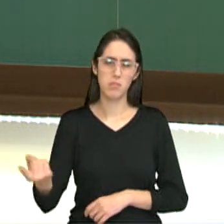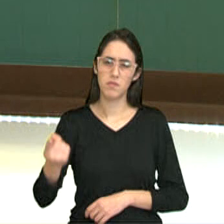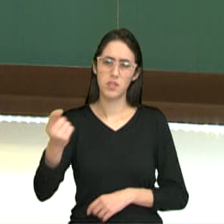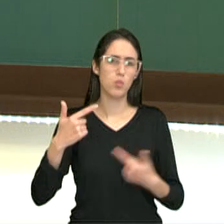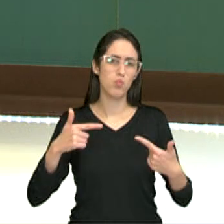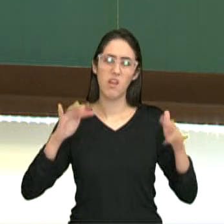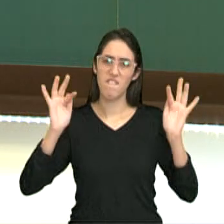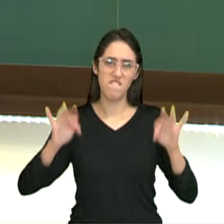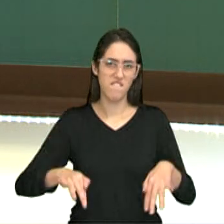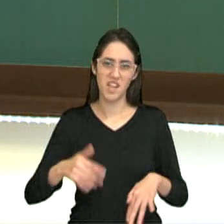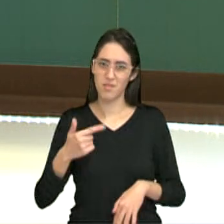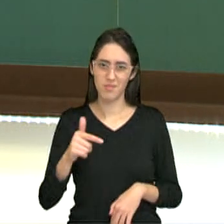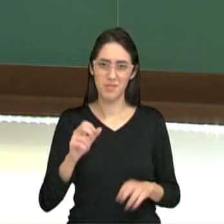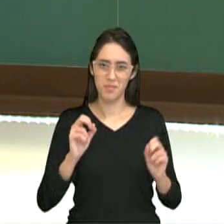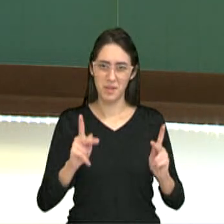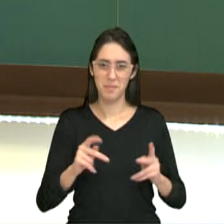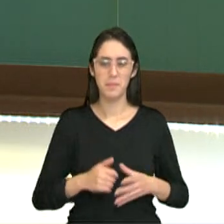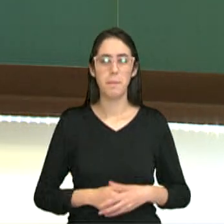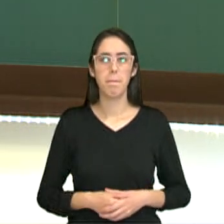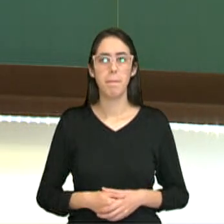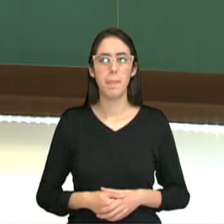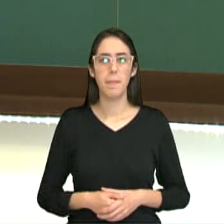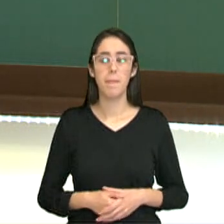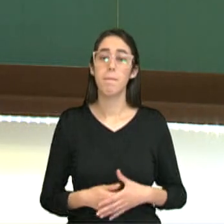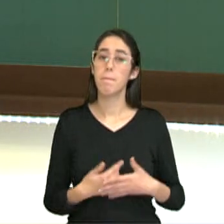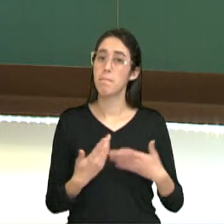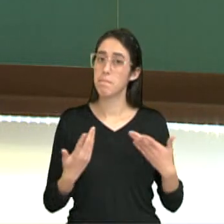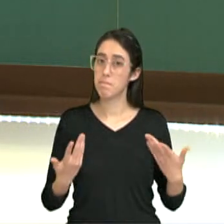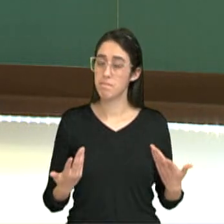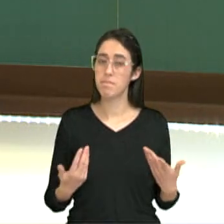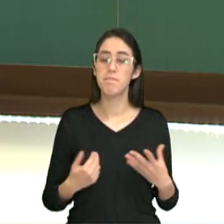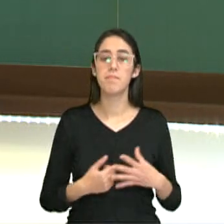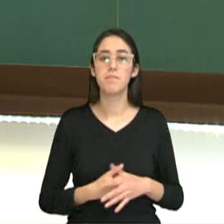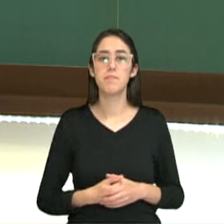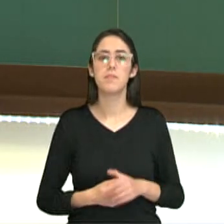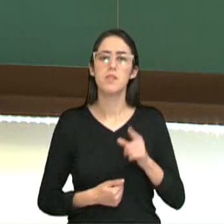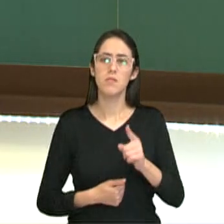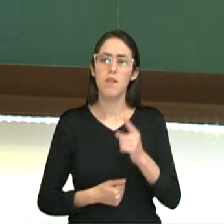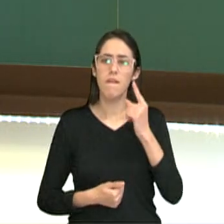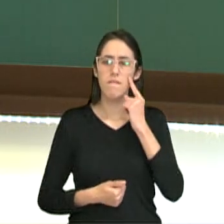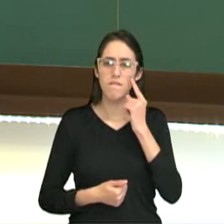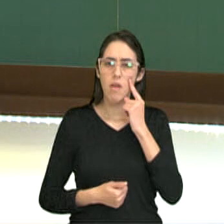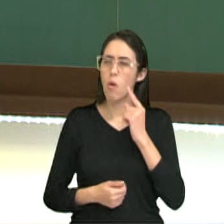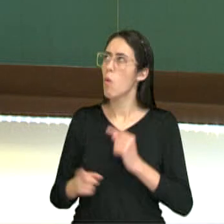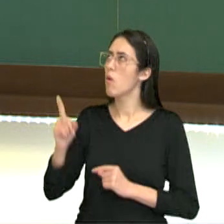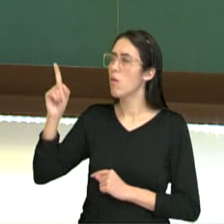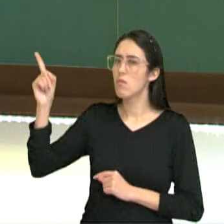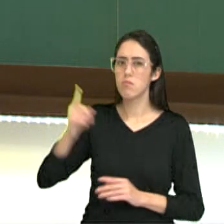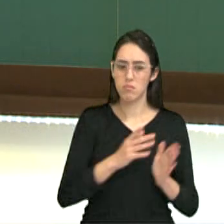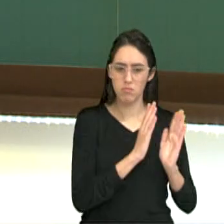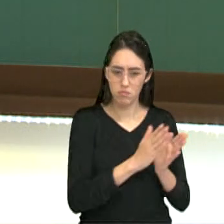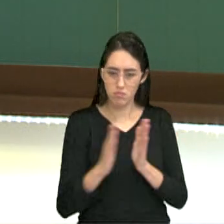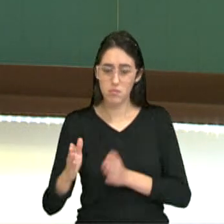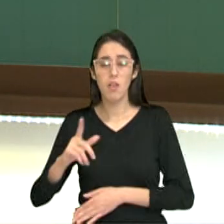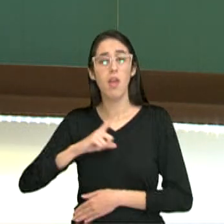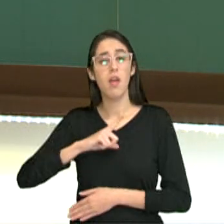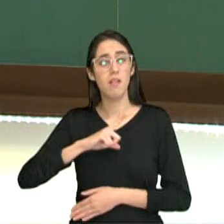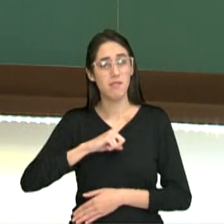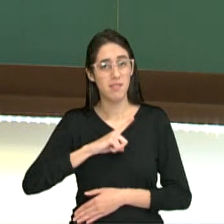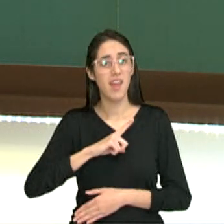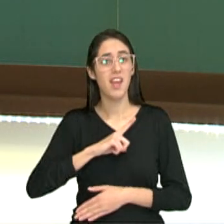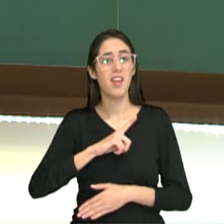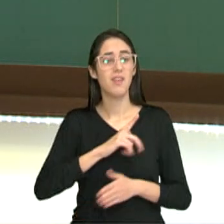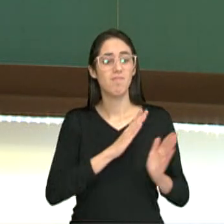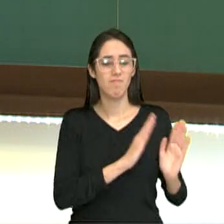é infinita, ok? Pois bem, vocês viram que essa sequência ela tem uma lei de formação, ela tem